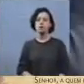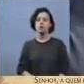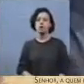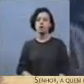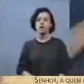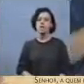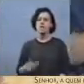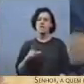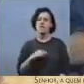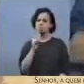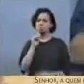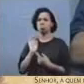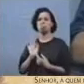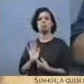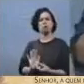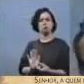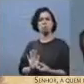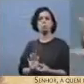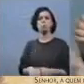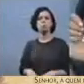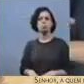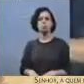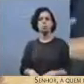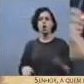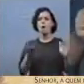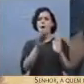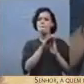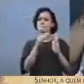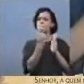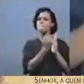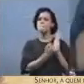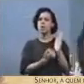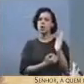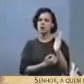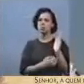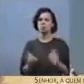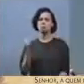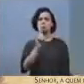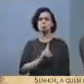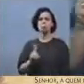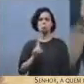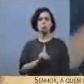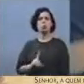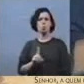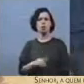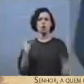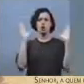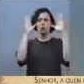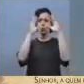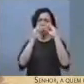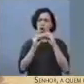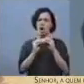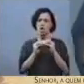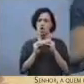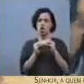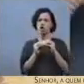Olha que modelo de programa para encerrar o domingo, o dia do Senhor. Você sai do acampamento no domingo, você sai do